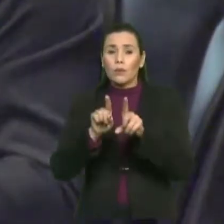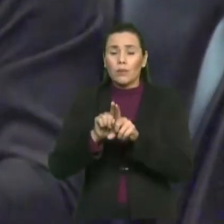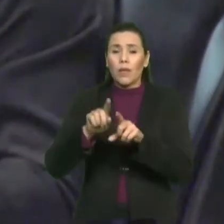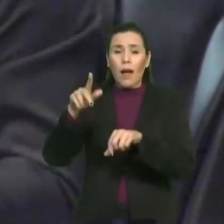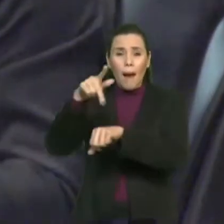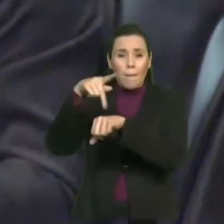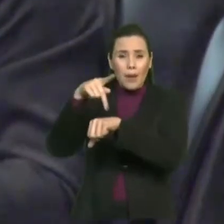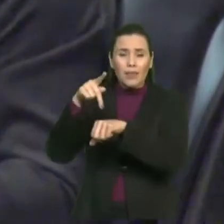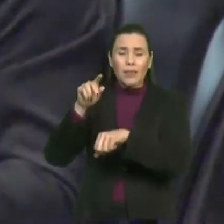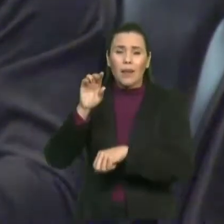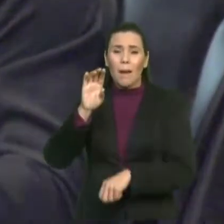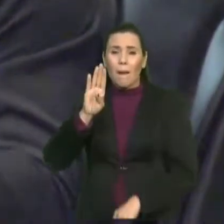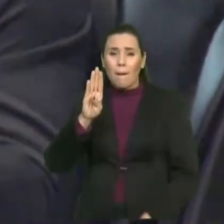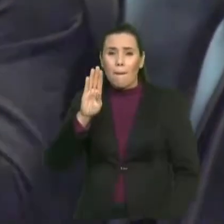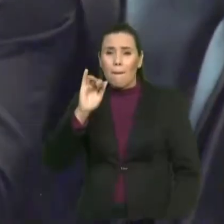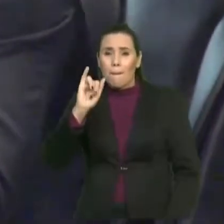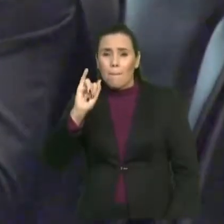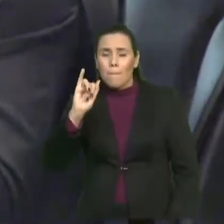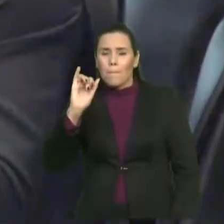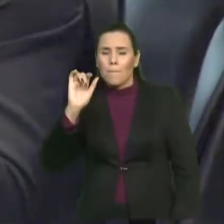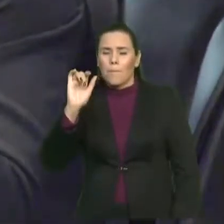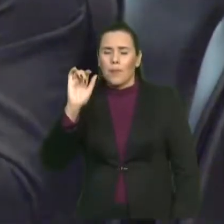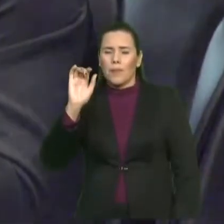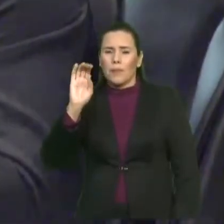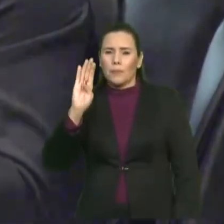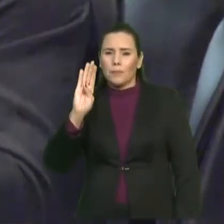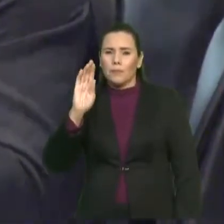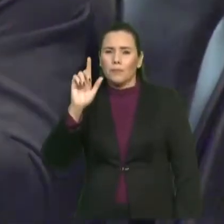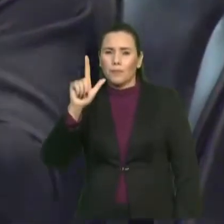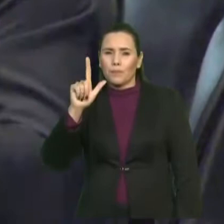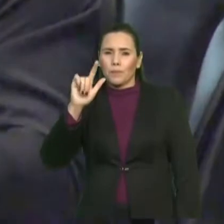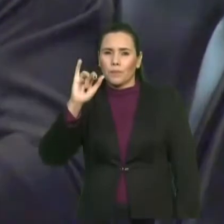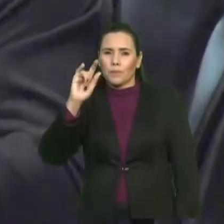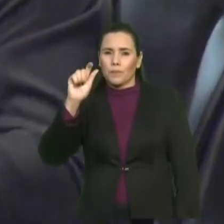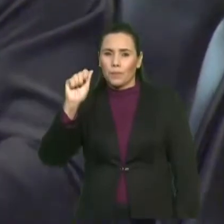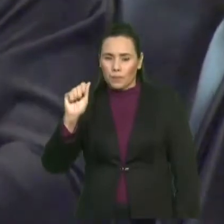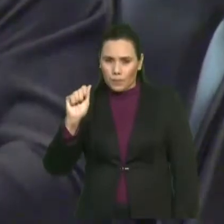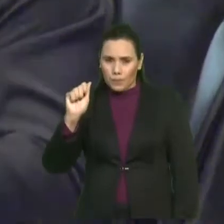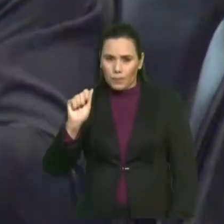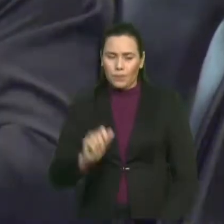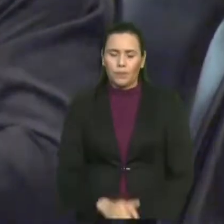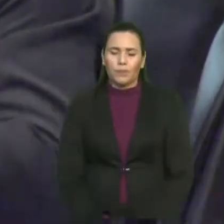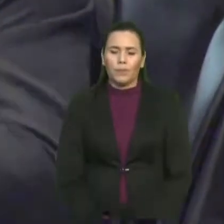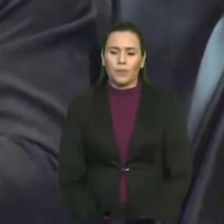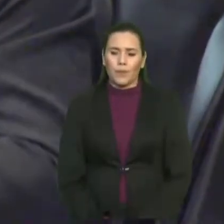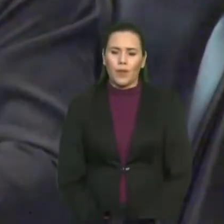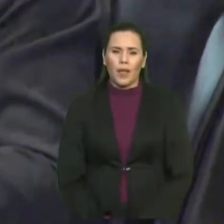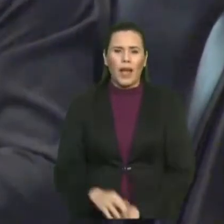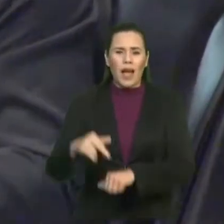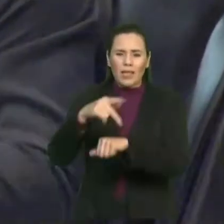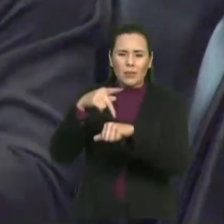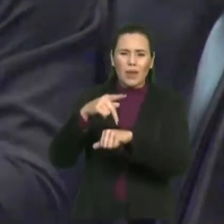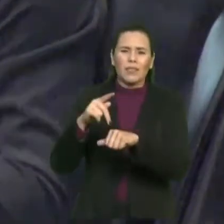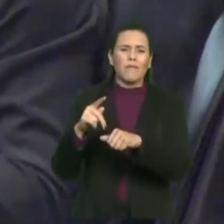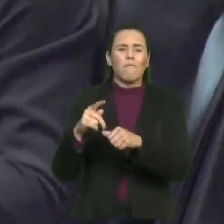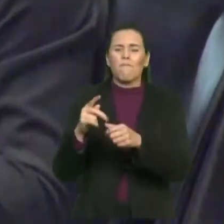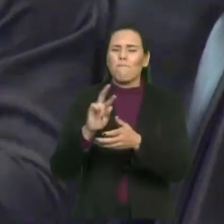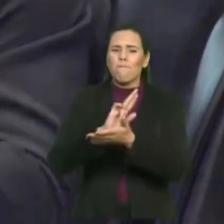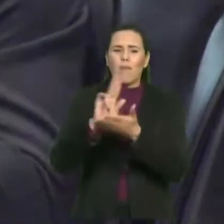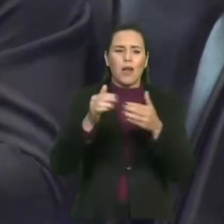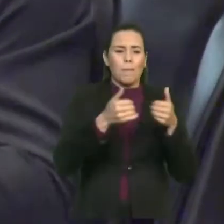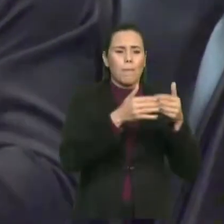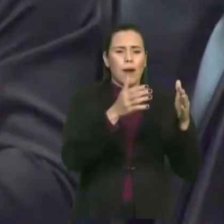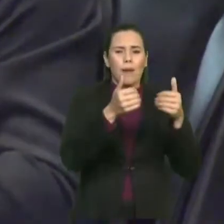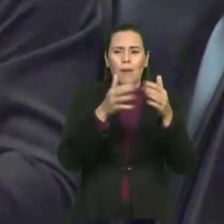fundamentais para aquelas comunidades, porque são um aparelho público de lazer e de ocupação também da vida daqueles moradores. Então,